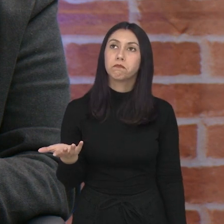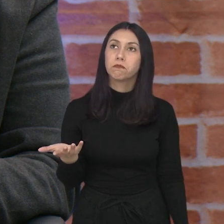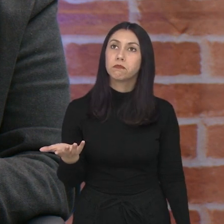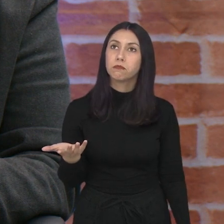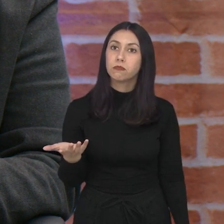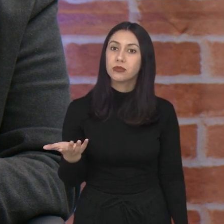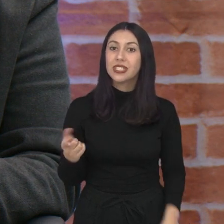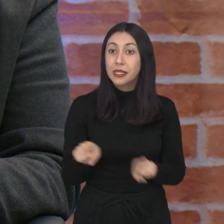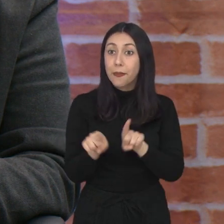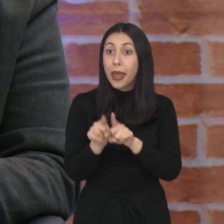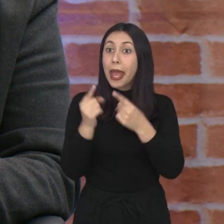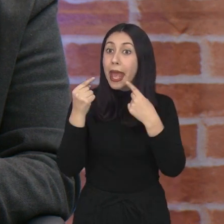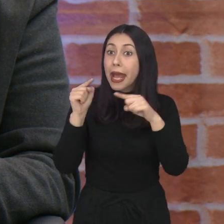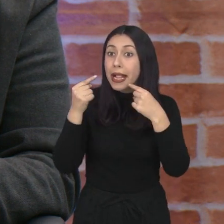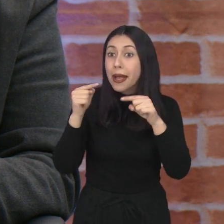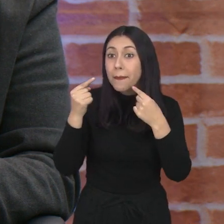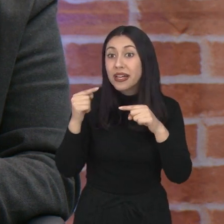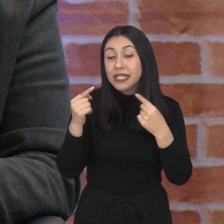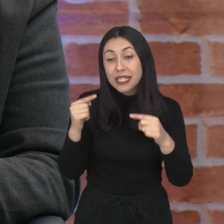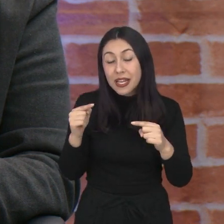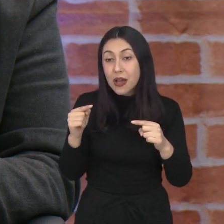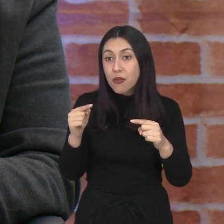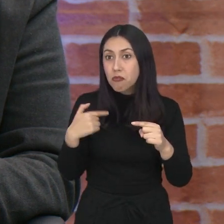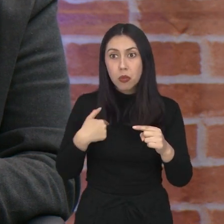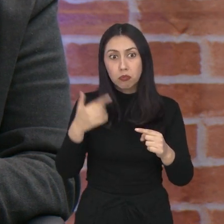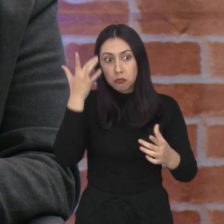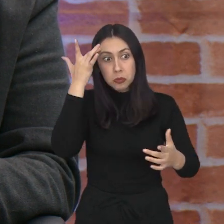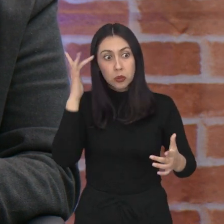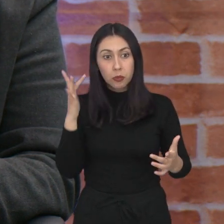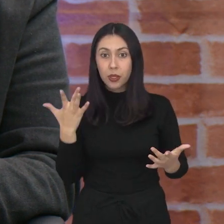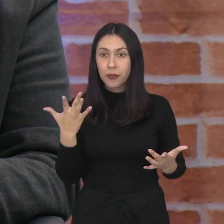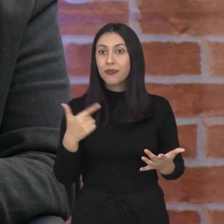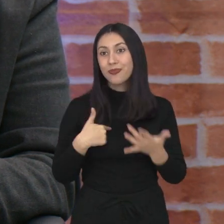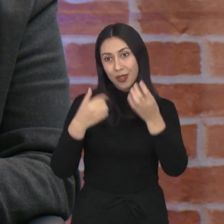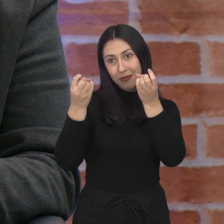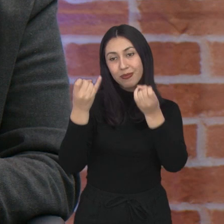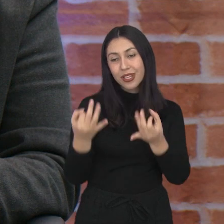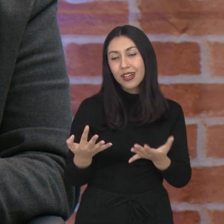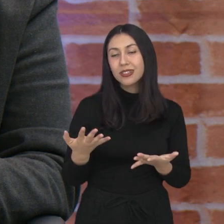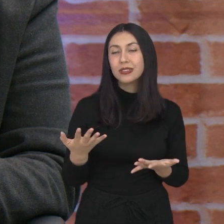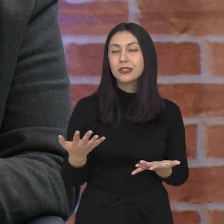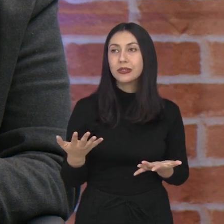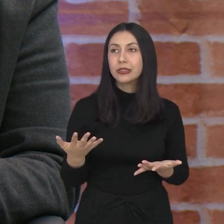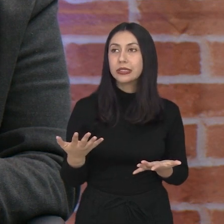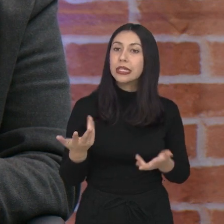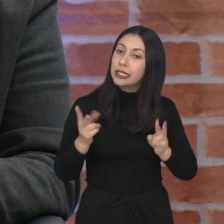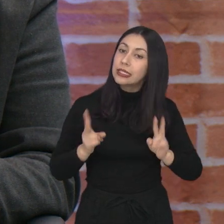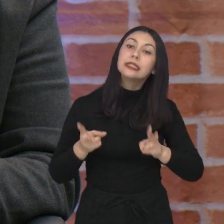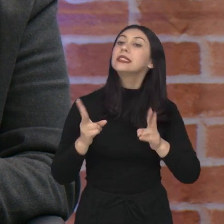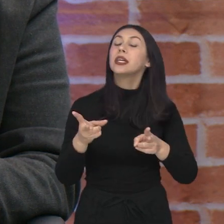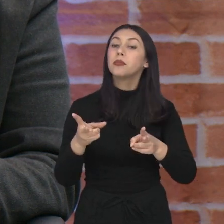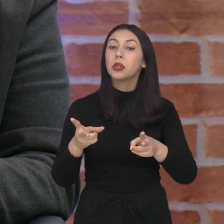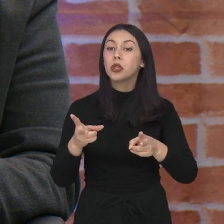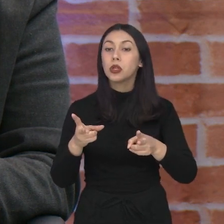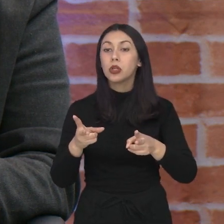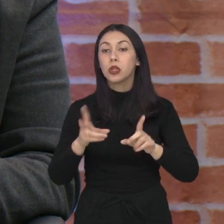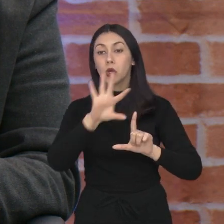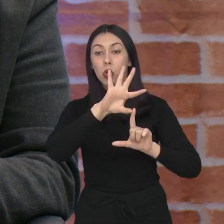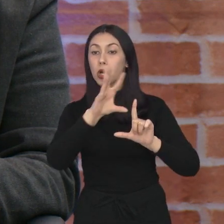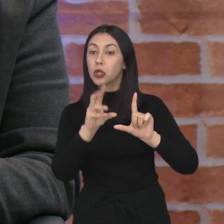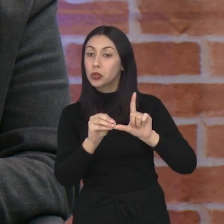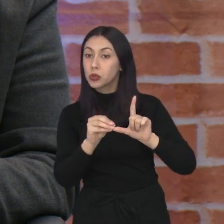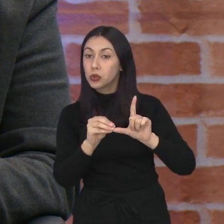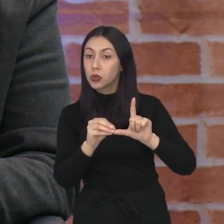não sei, quando eu recebo uma reclamação de gente que eu não esperava. Então, eu estava te contando, né, que sempre quando eu faço algum cartoon